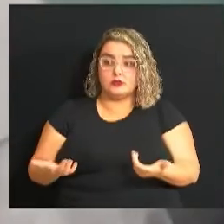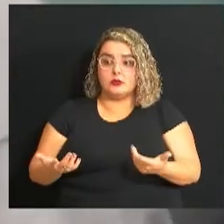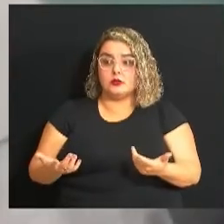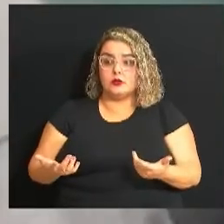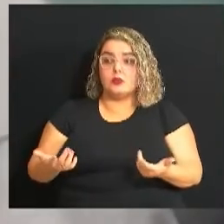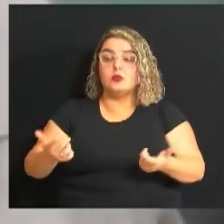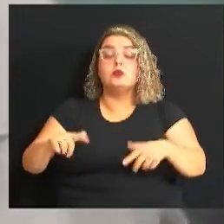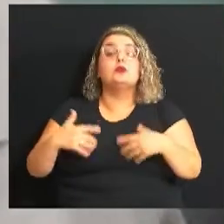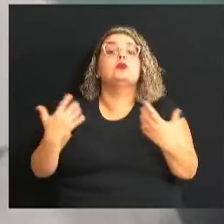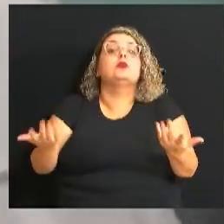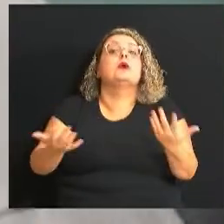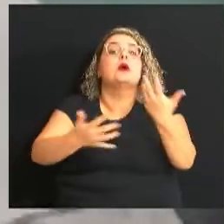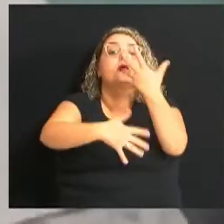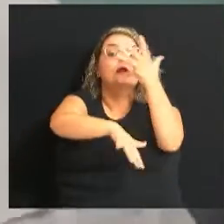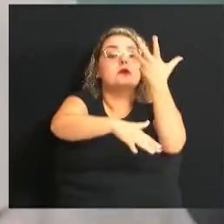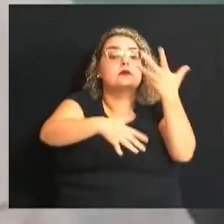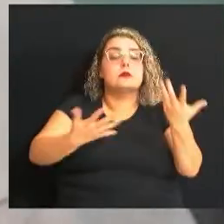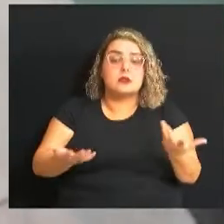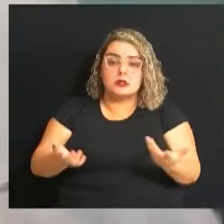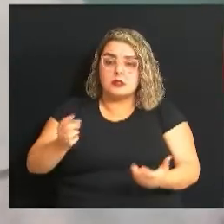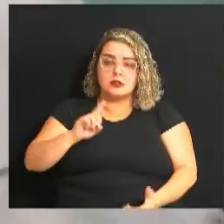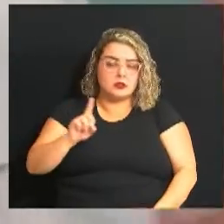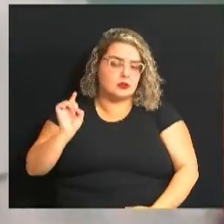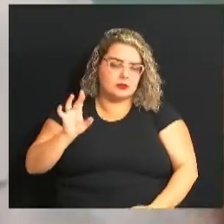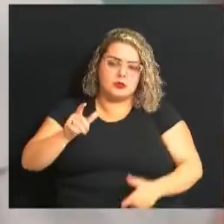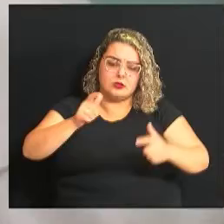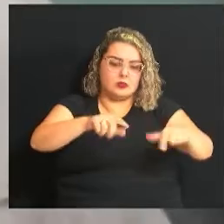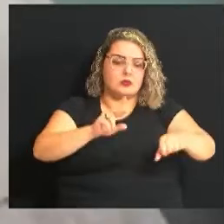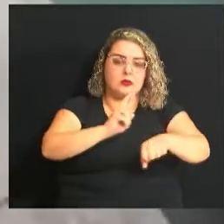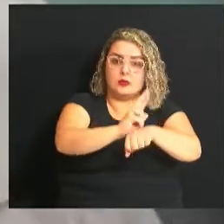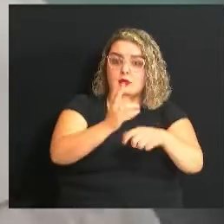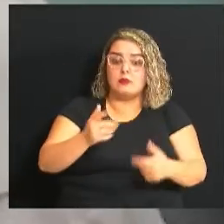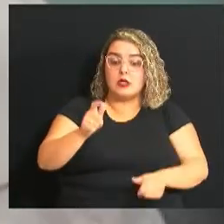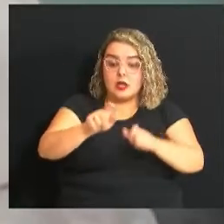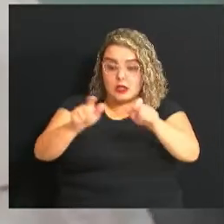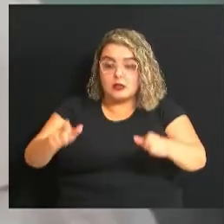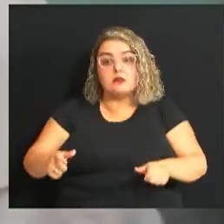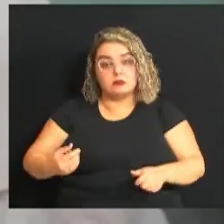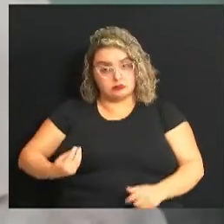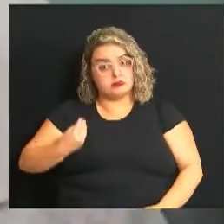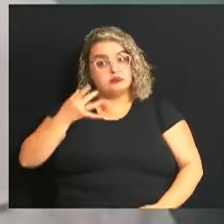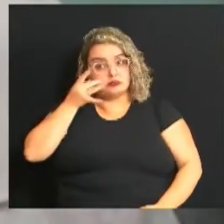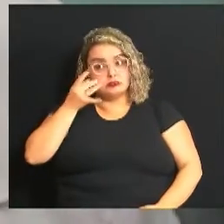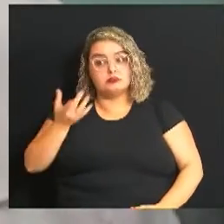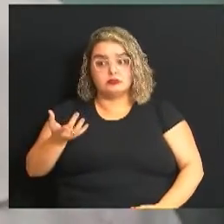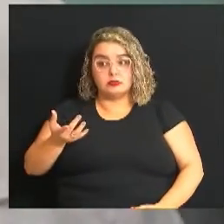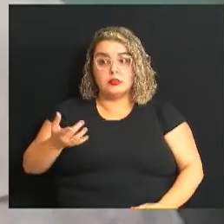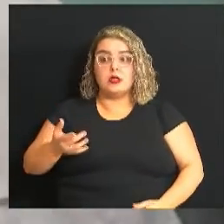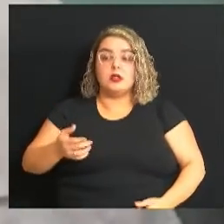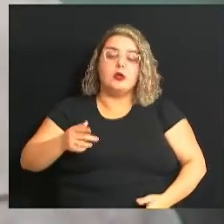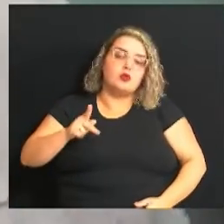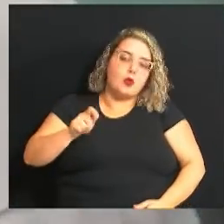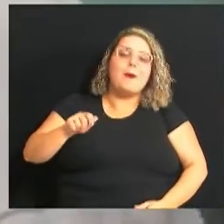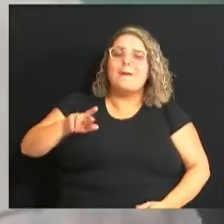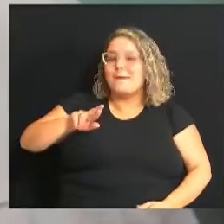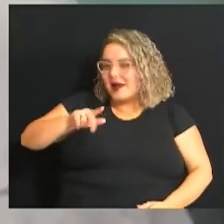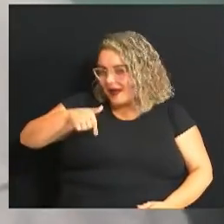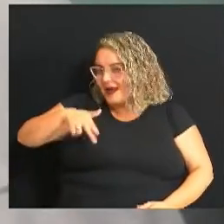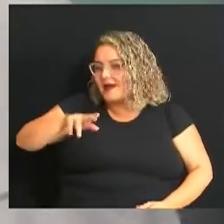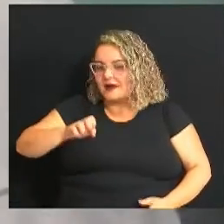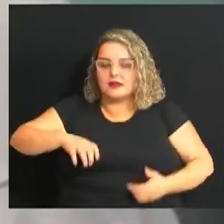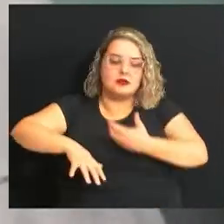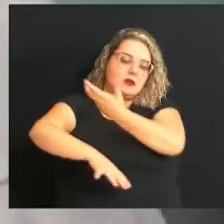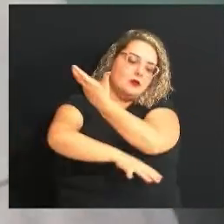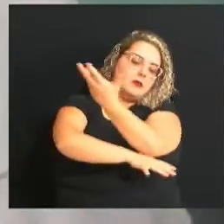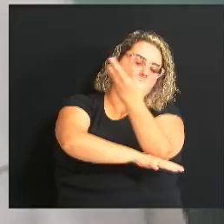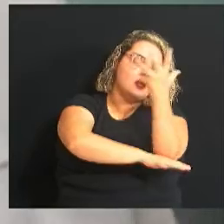elas estariam? Não só nas reservas, tem que estar onde as pessoas estão, tem que estar nos parques também, né, a gente tem uma palavra